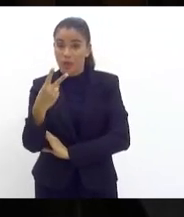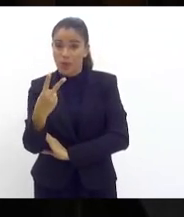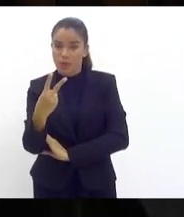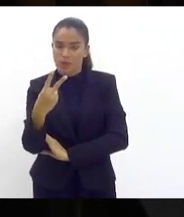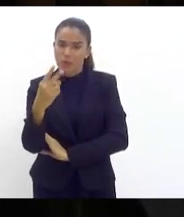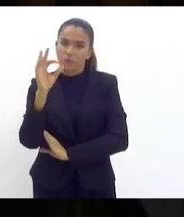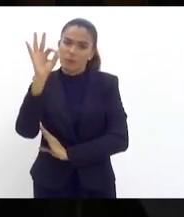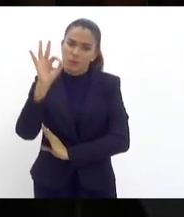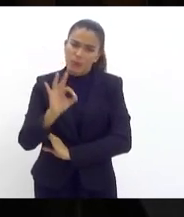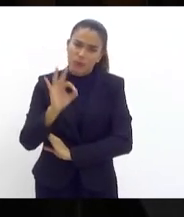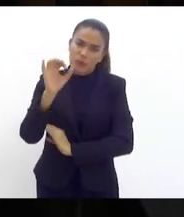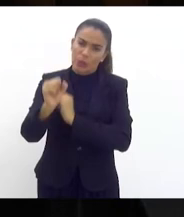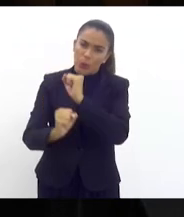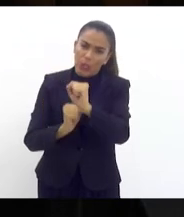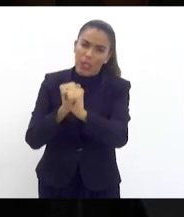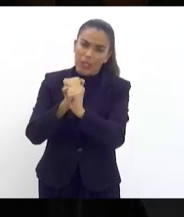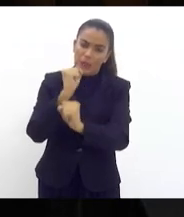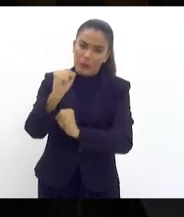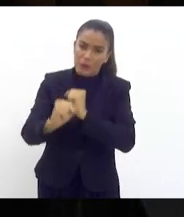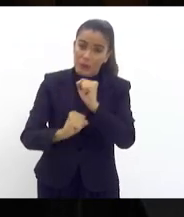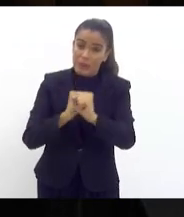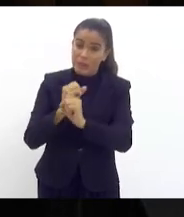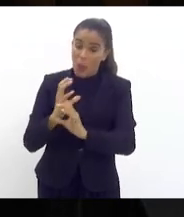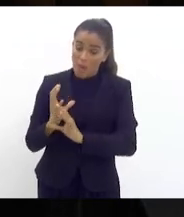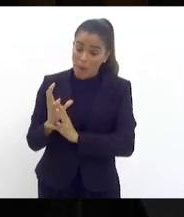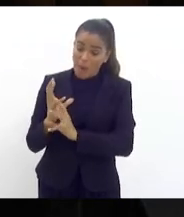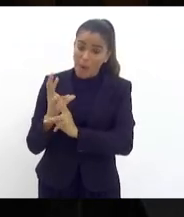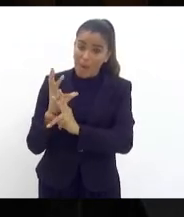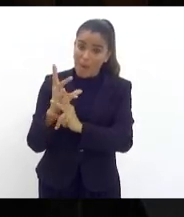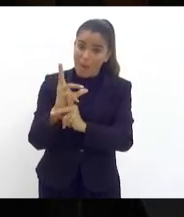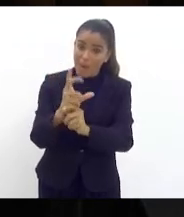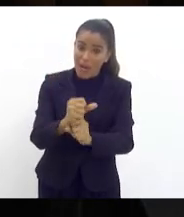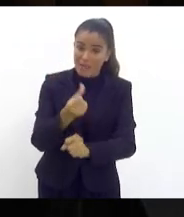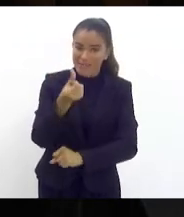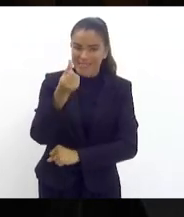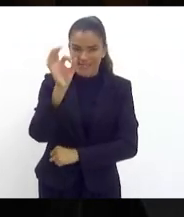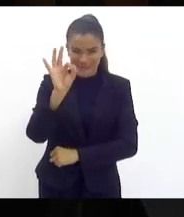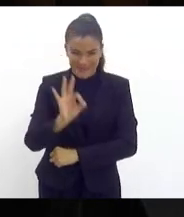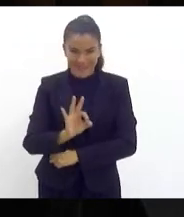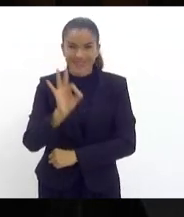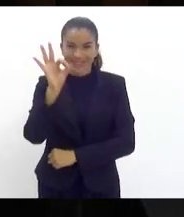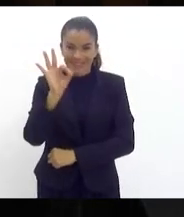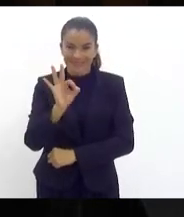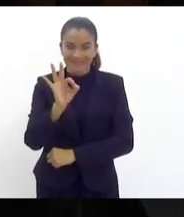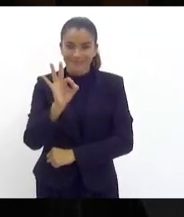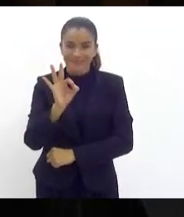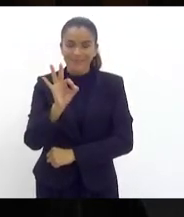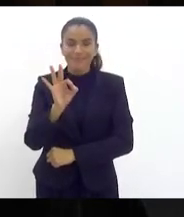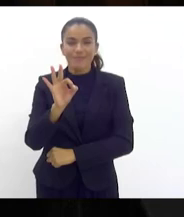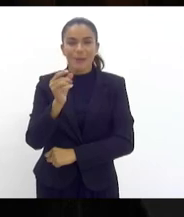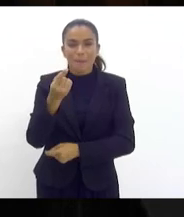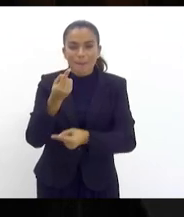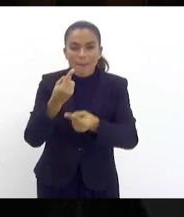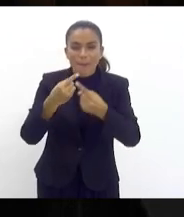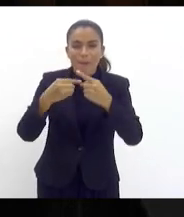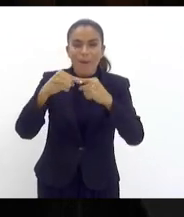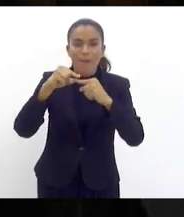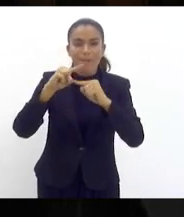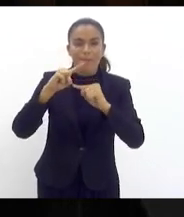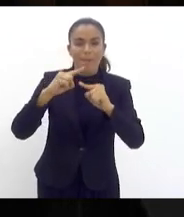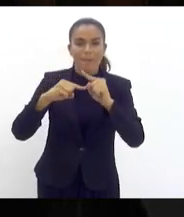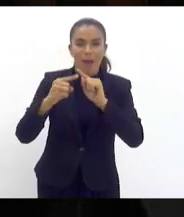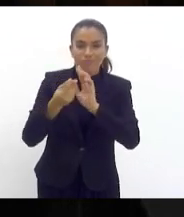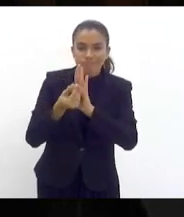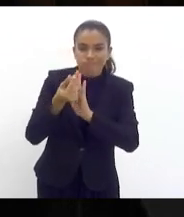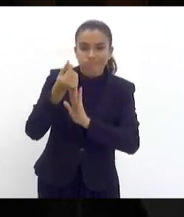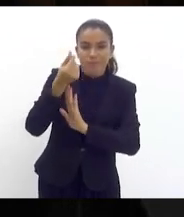5,2% ao ano. Porque se eu somar os mesmos 6% de correção monetária pelo